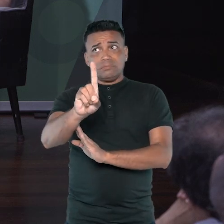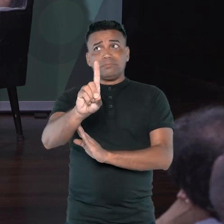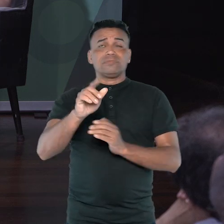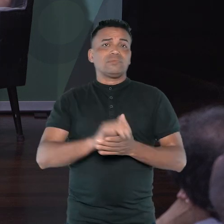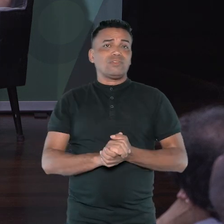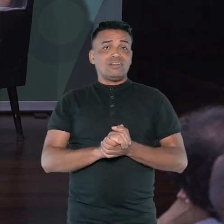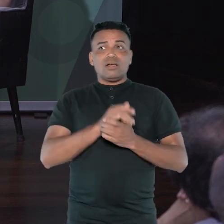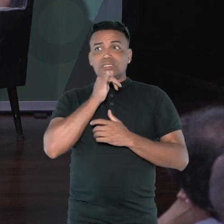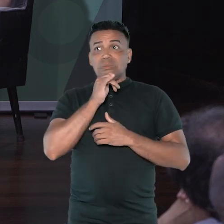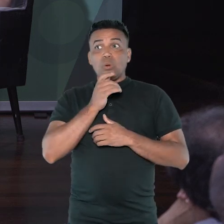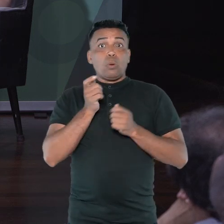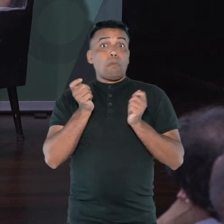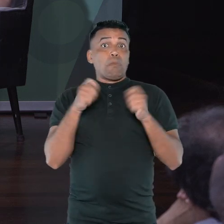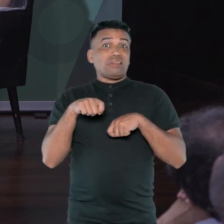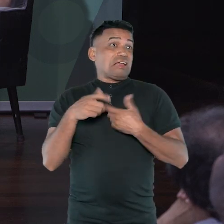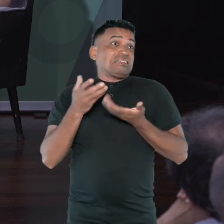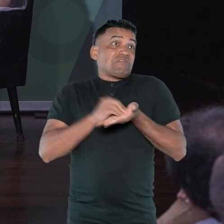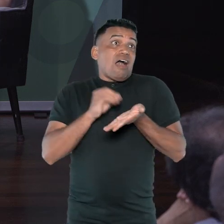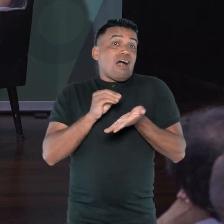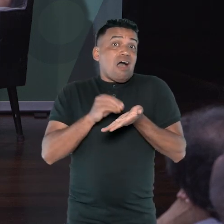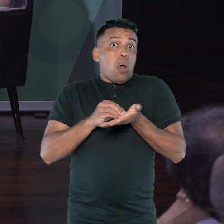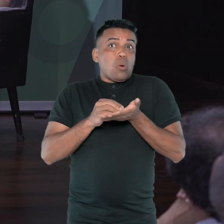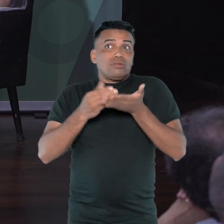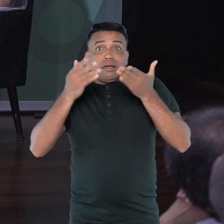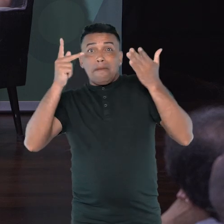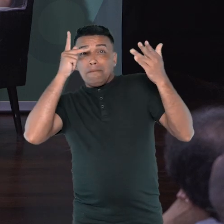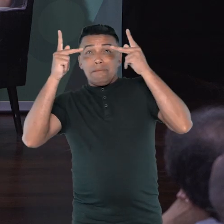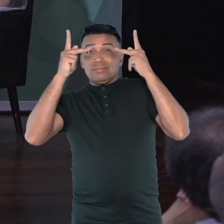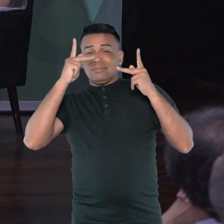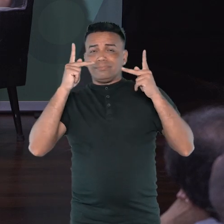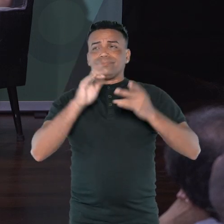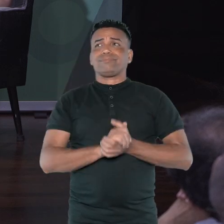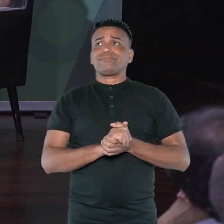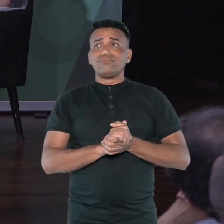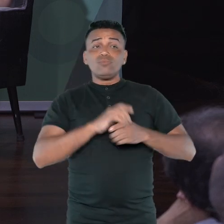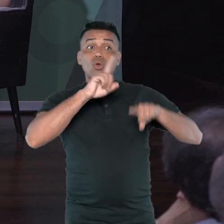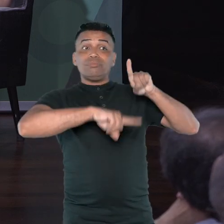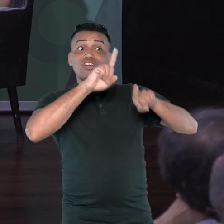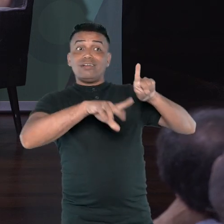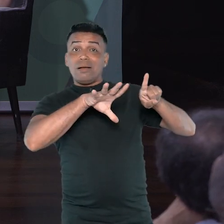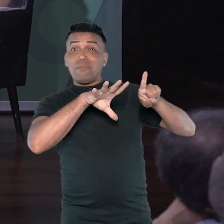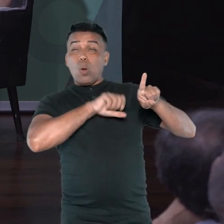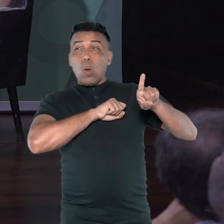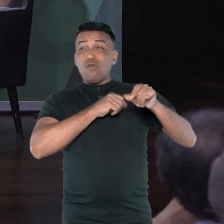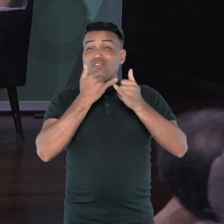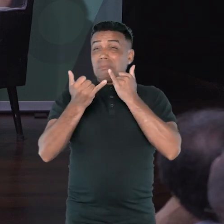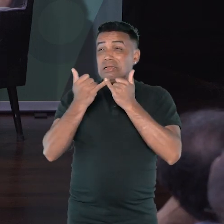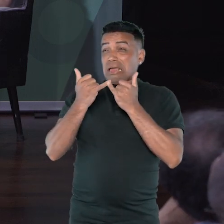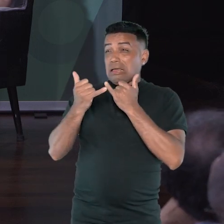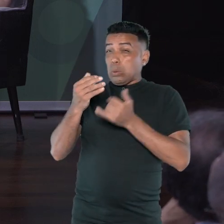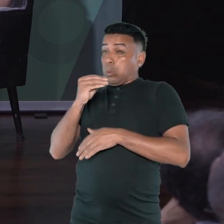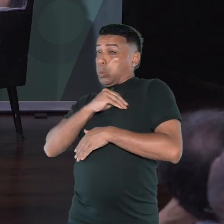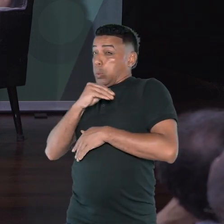impotência psíquica, para falar que quando o objeto de amor fica muito próximo de um objeto incestuoso,